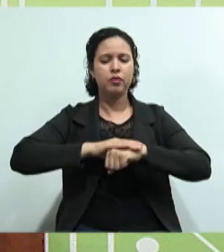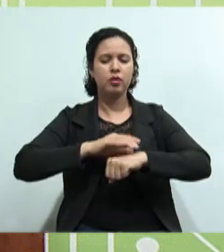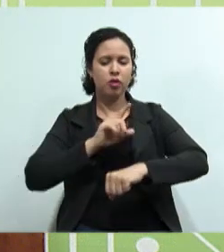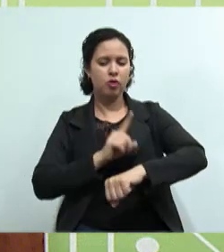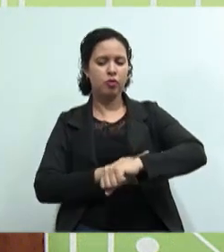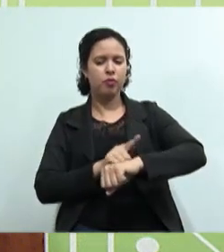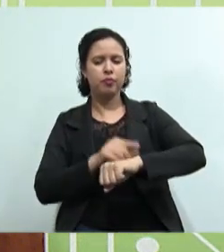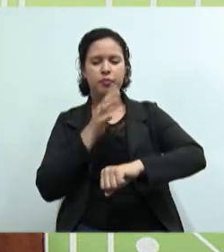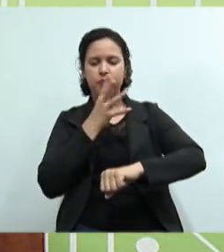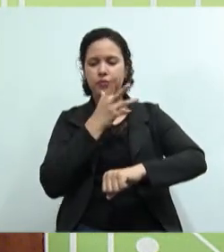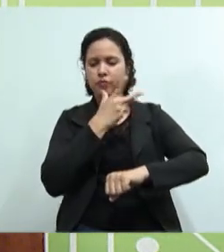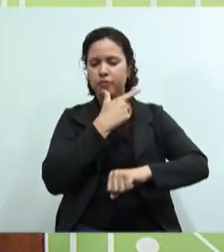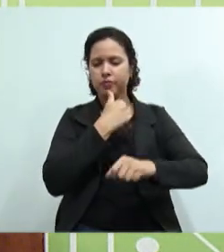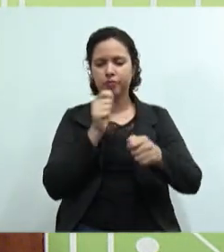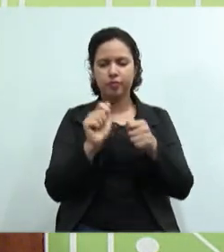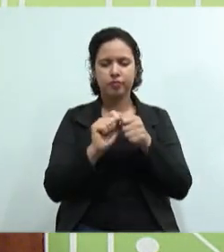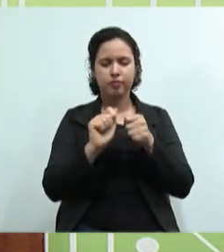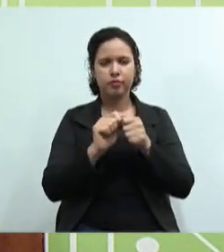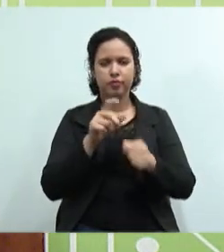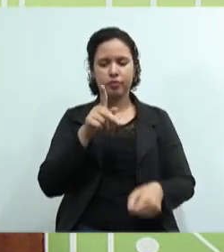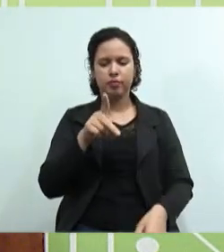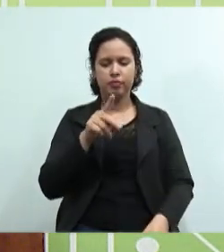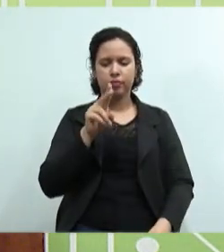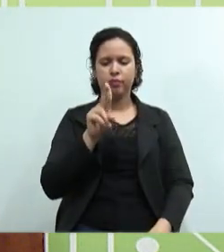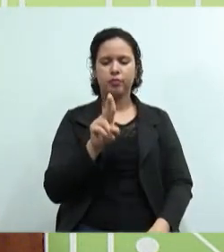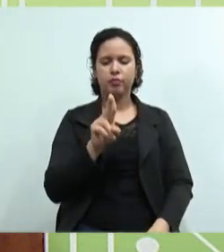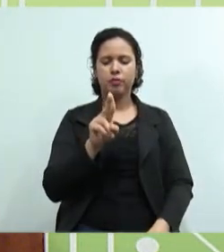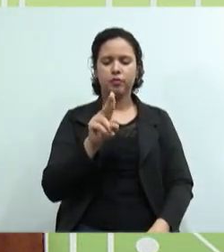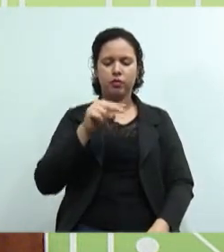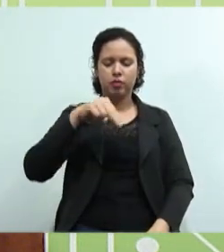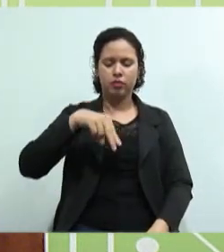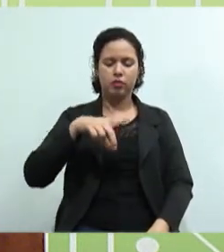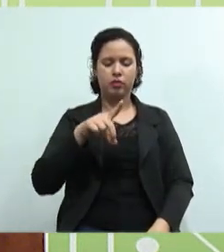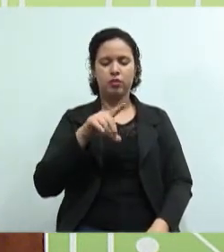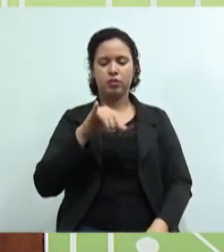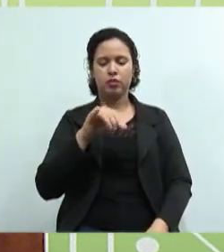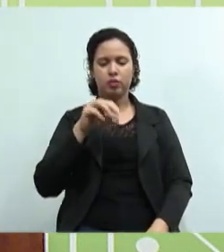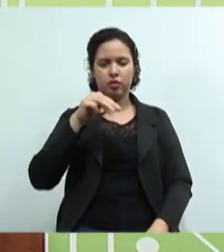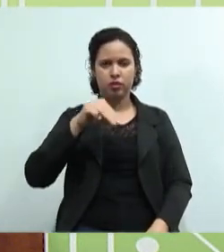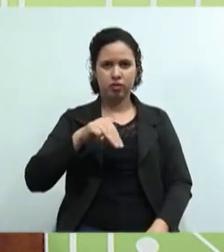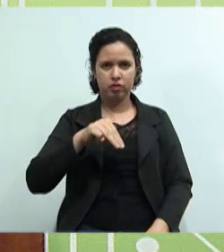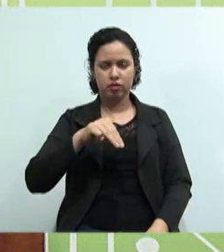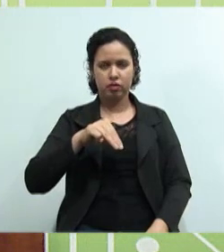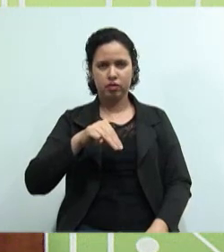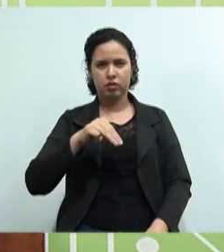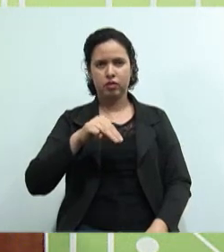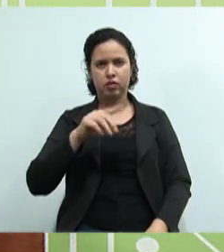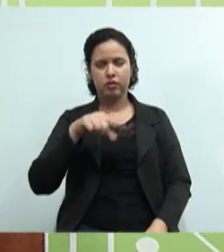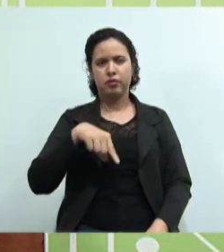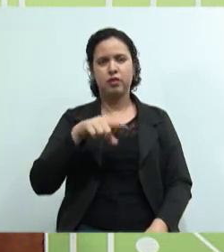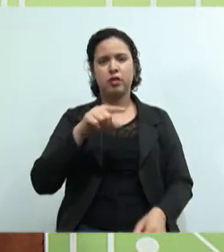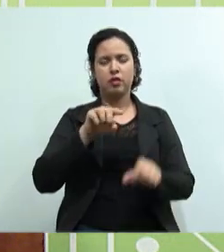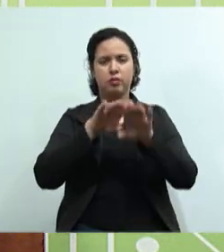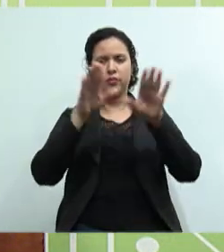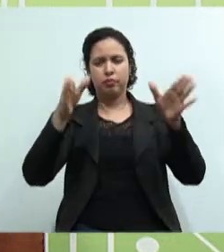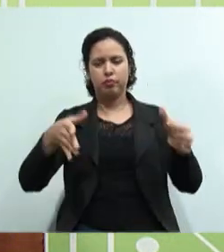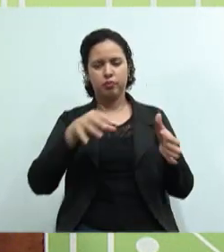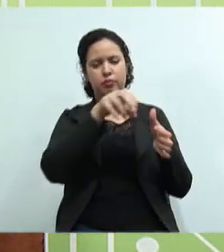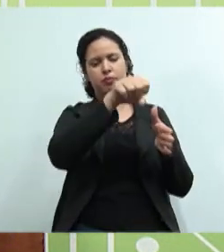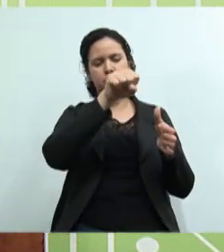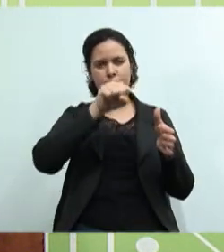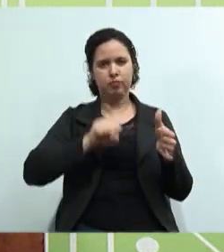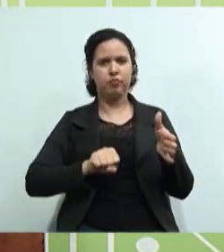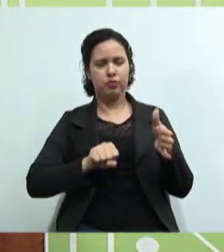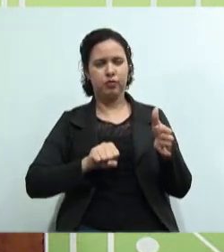para produzir esse pudim, o que mais? Esse pudim eu fiz no forno a gás, tá. Quanto de gás